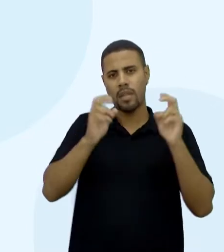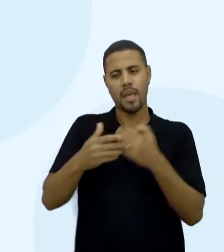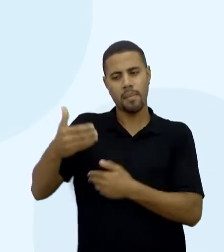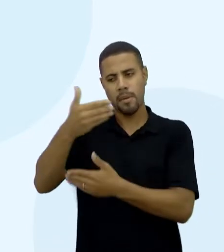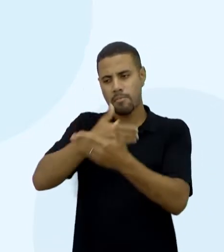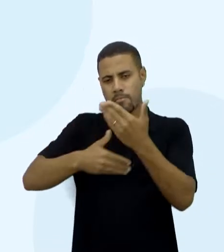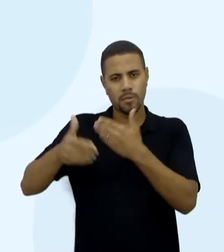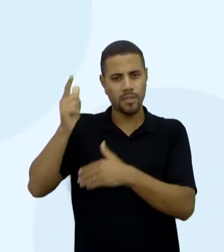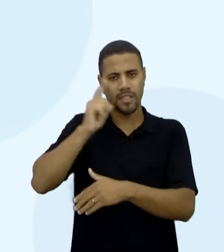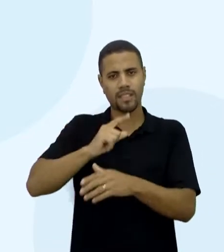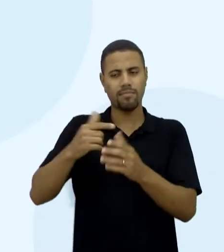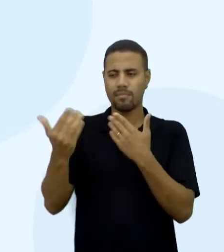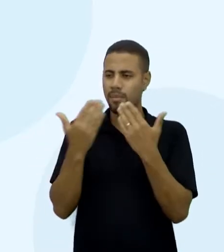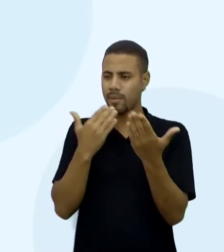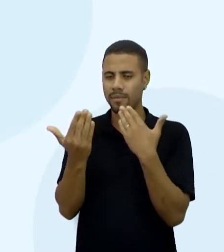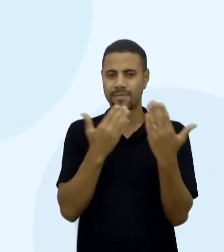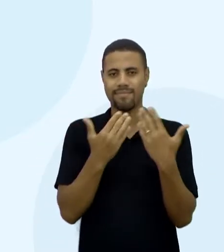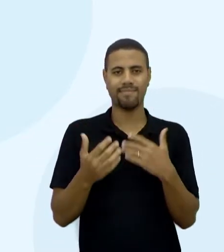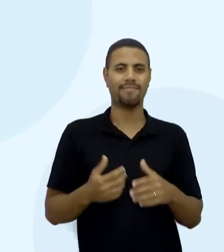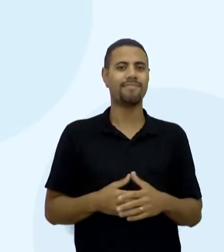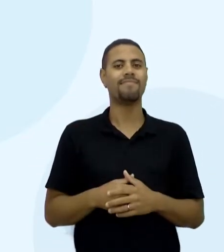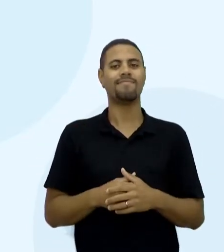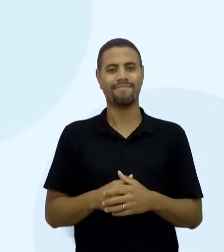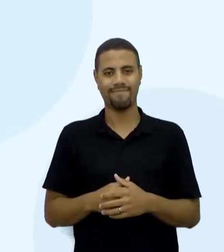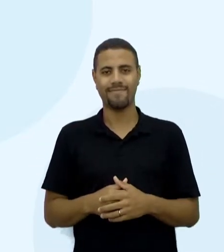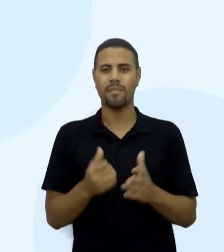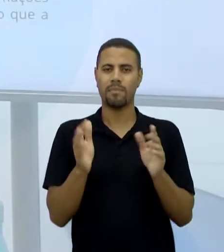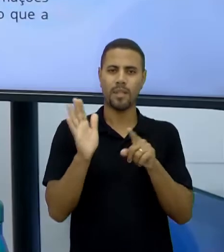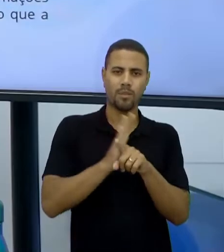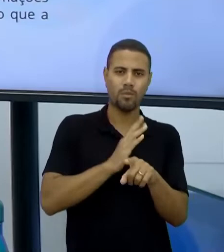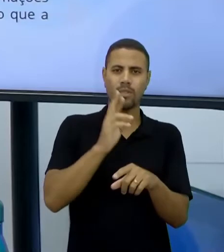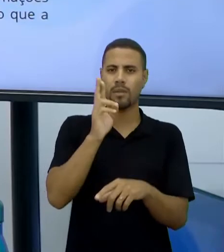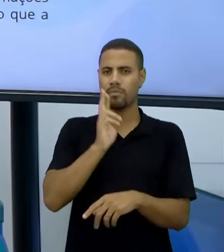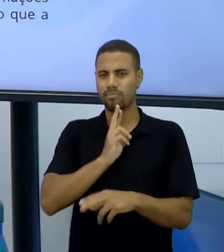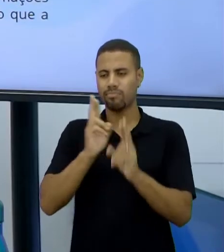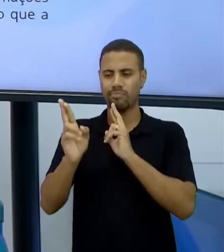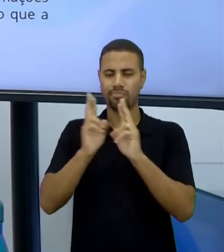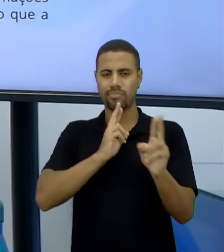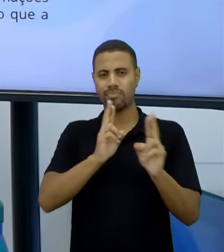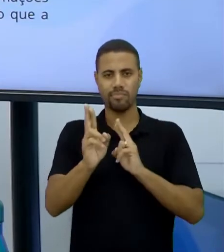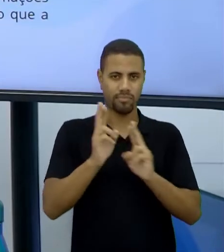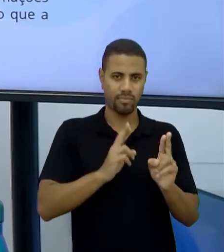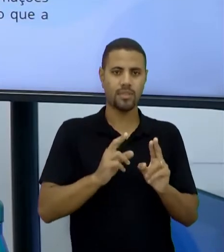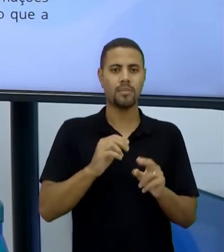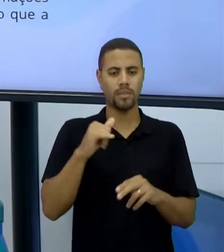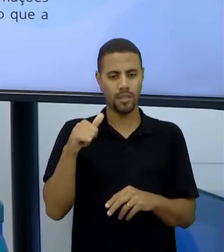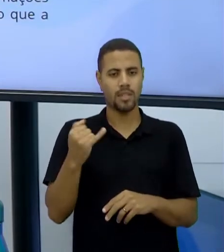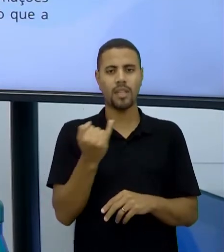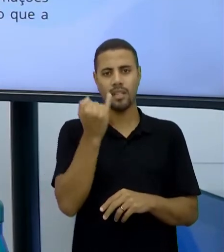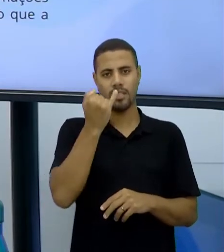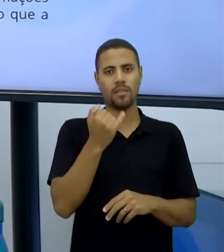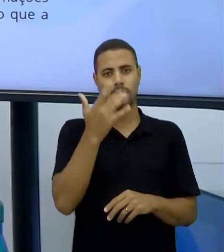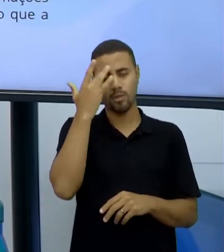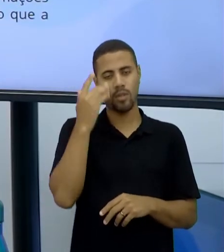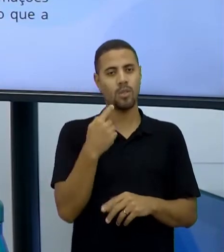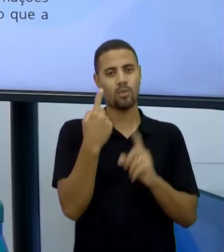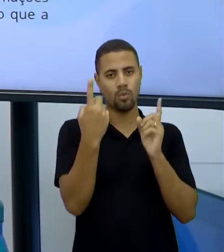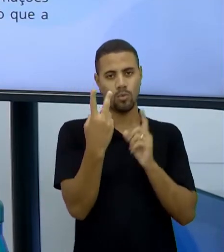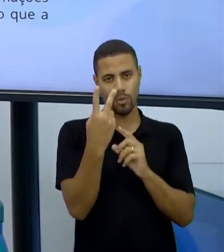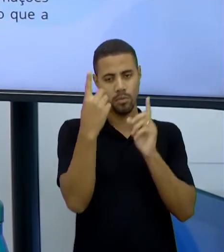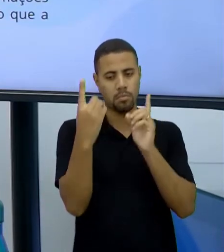ok? Que nós já comentamos ontem. Então, perguntas e respostas, claro, no mínimo 2 pessoas, mas podemos ter